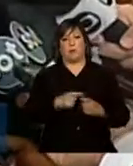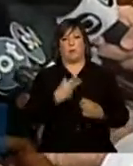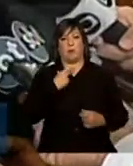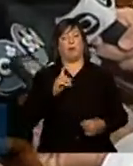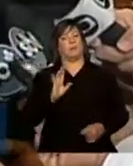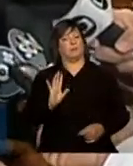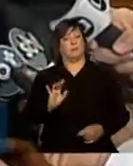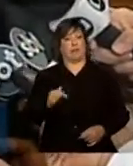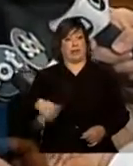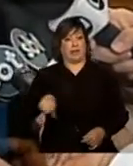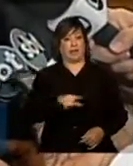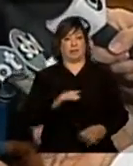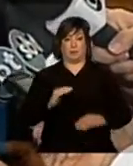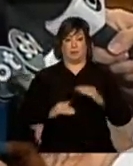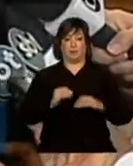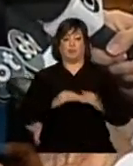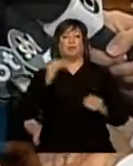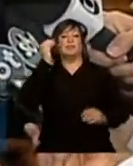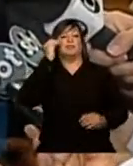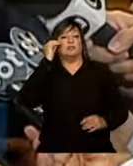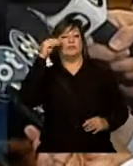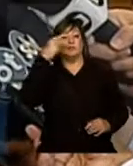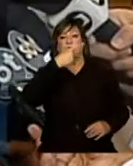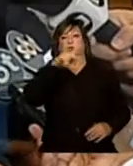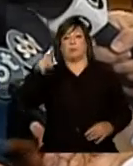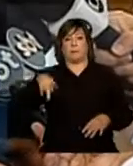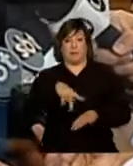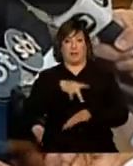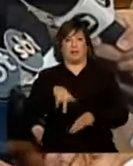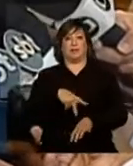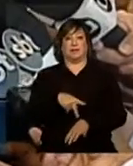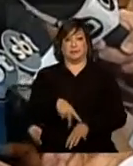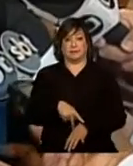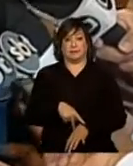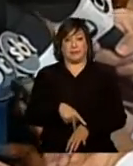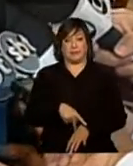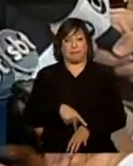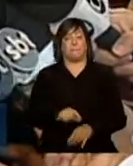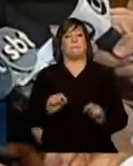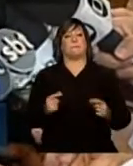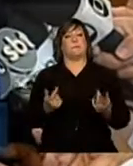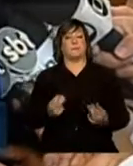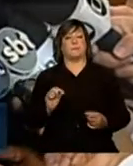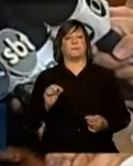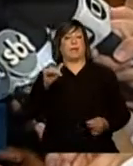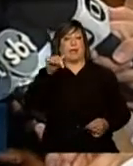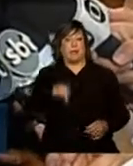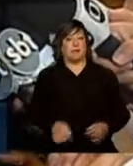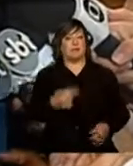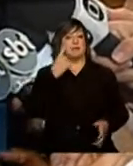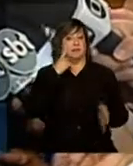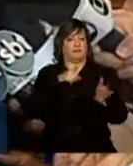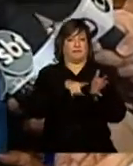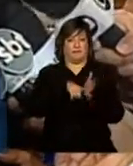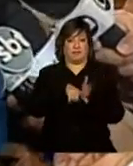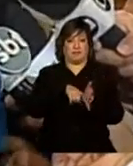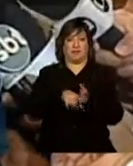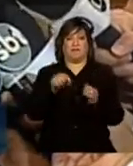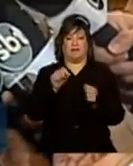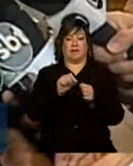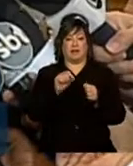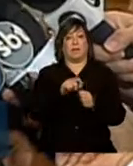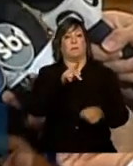são profissionais experientes dos seus países, né? São profissionais com muita qualidade nos seus países. Essa avaliação que é feita pelos